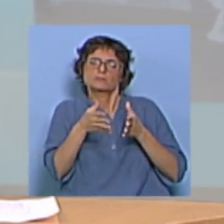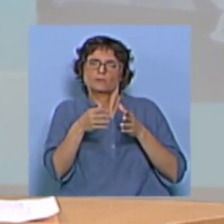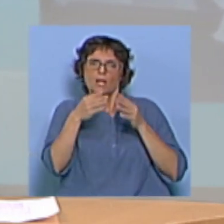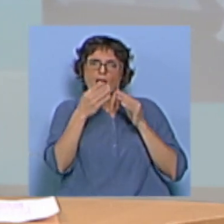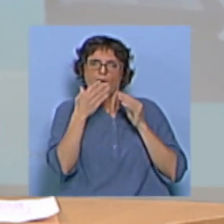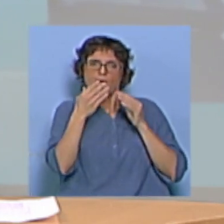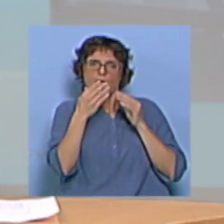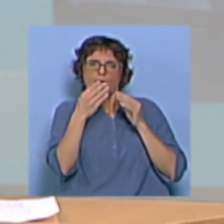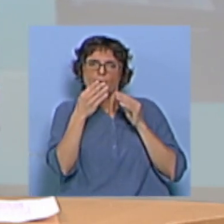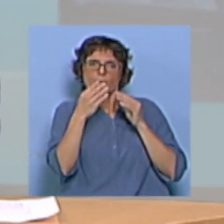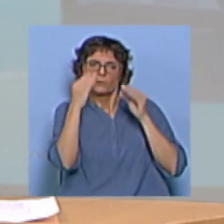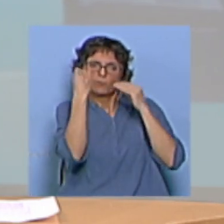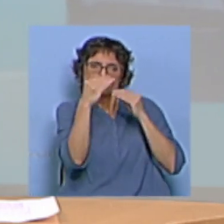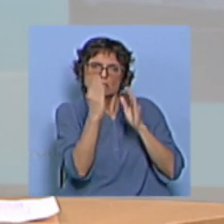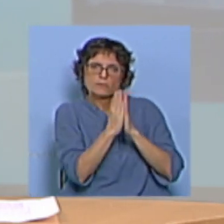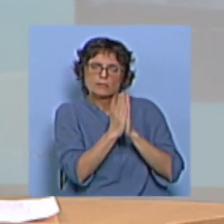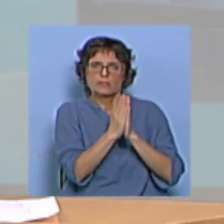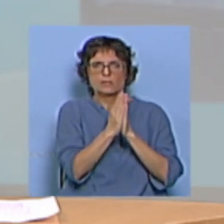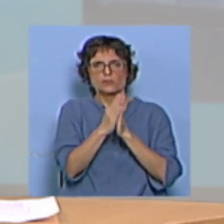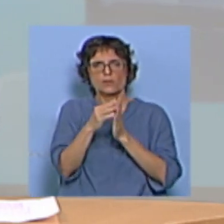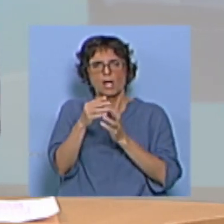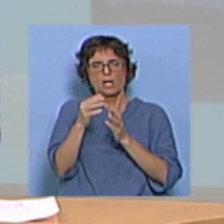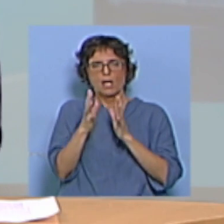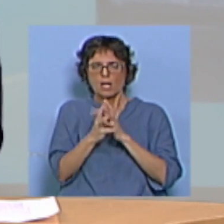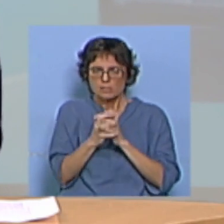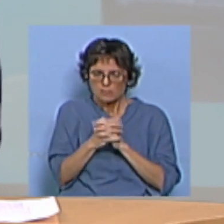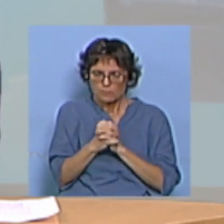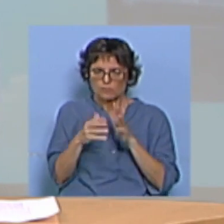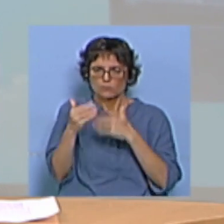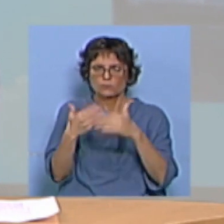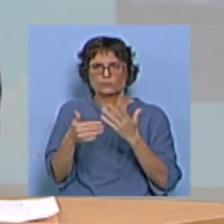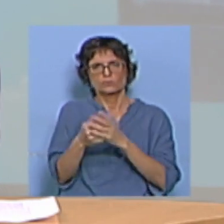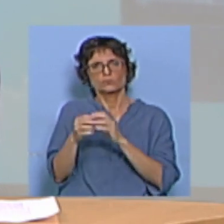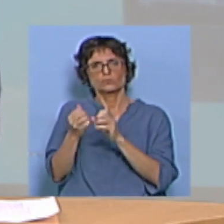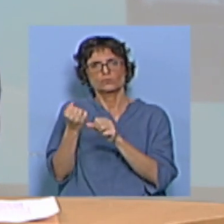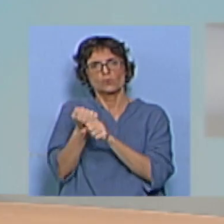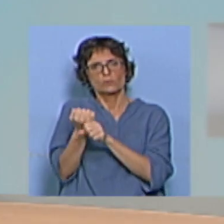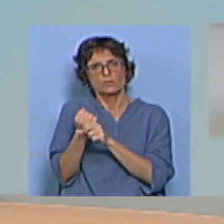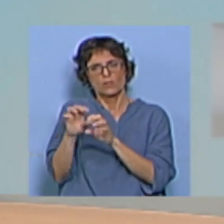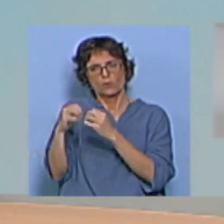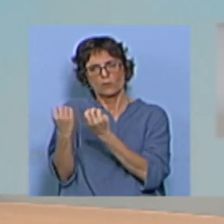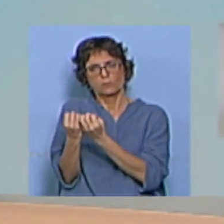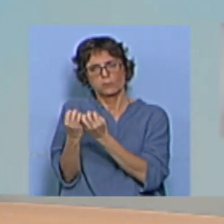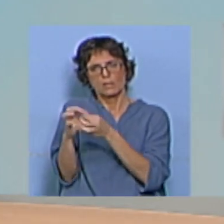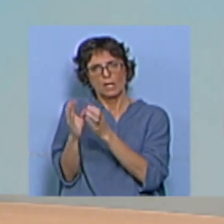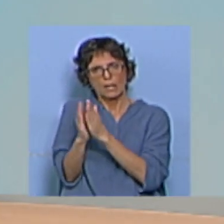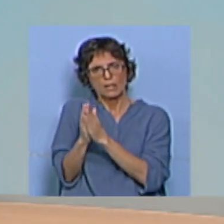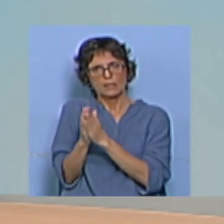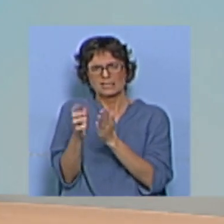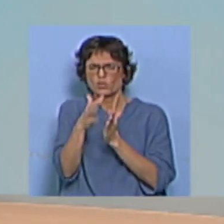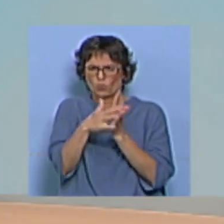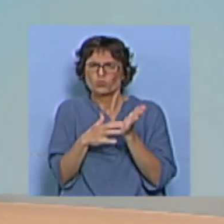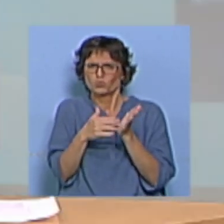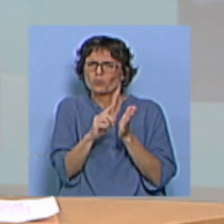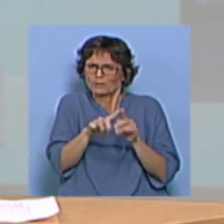laços comunitários, a presença da Igreja e a ação na sociedade. Portanto, é um documento, uma reflexão mais de fundo que não se